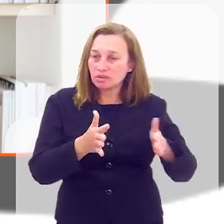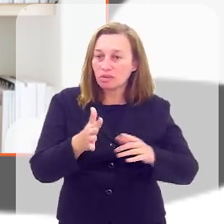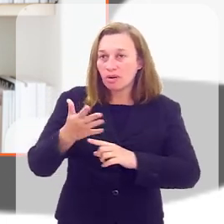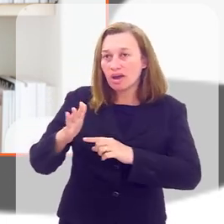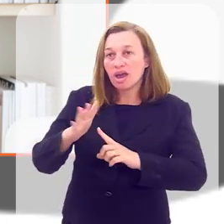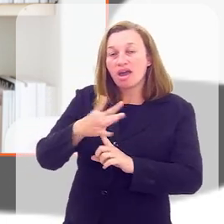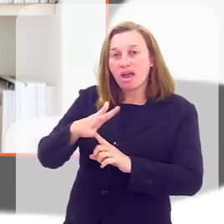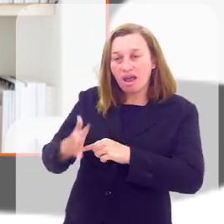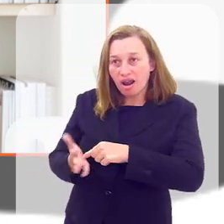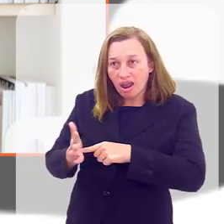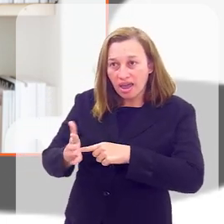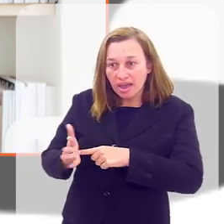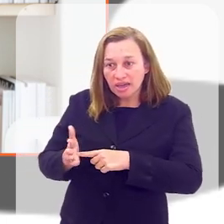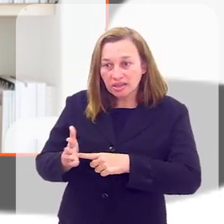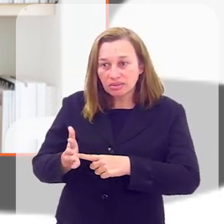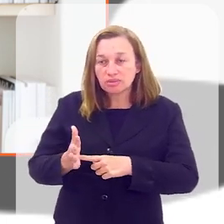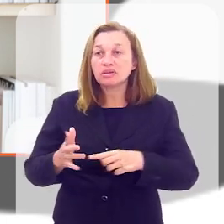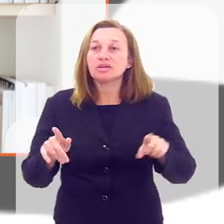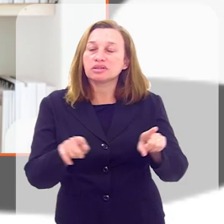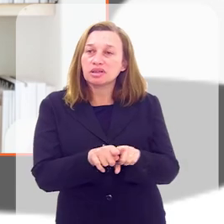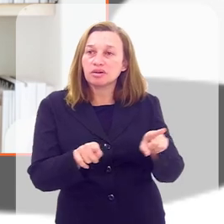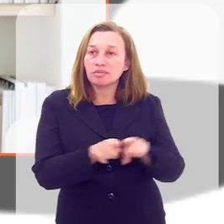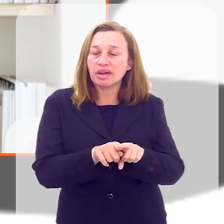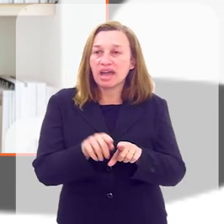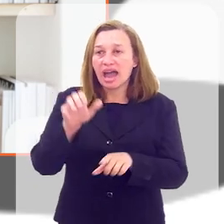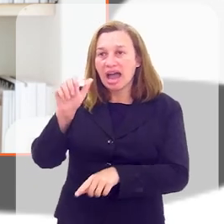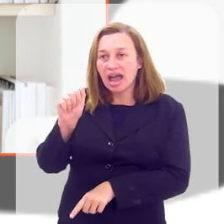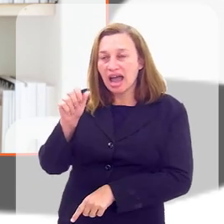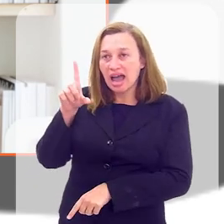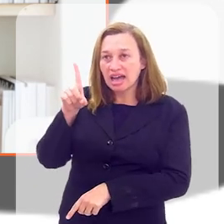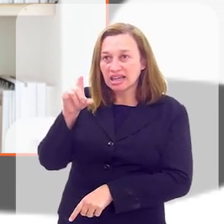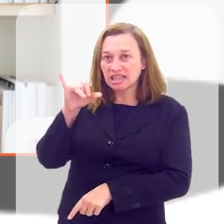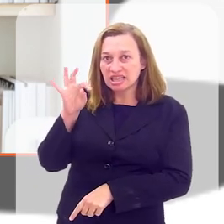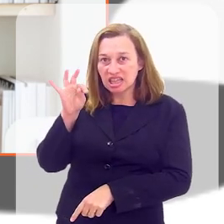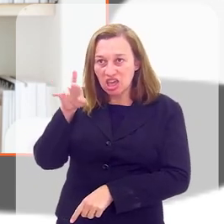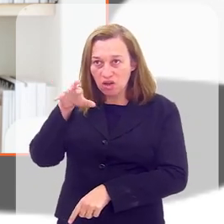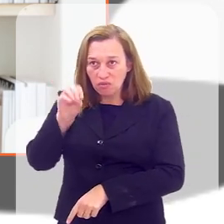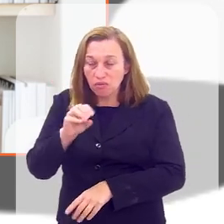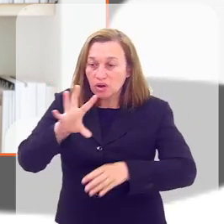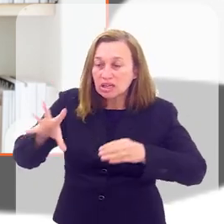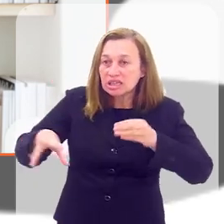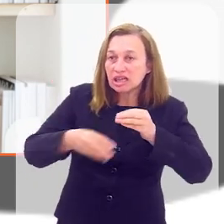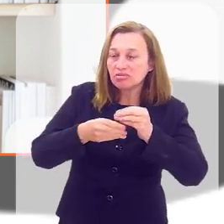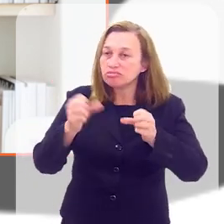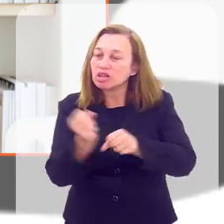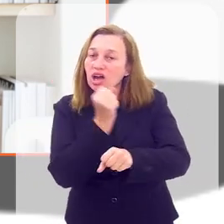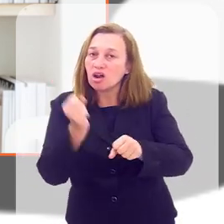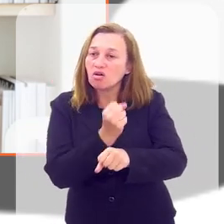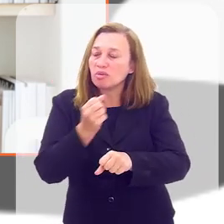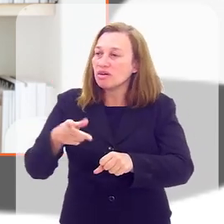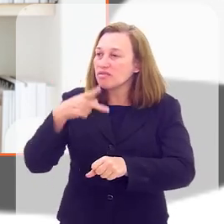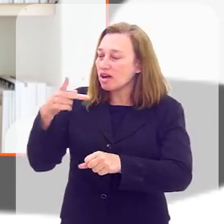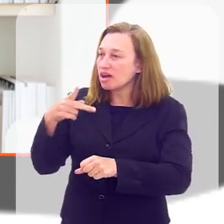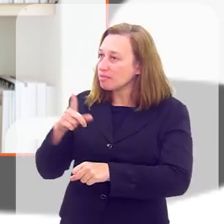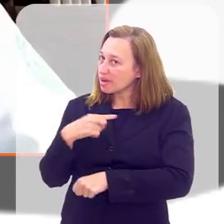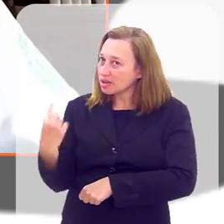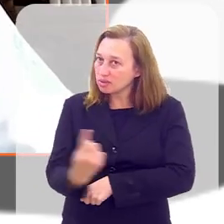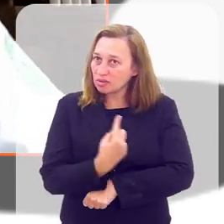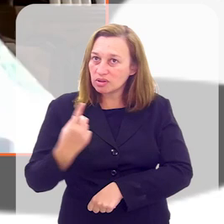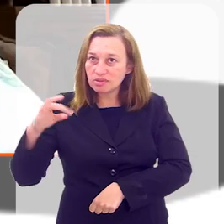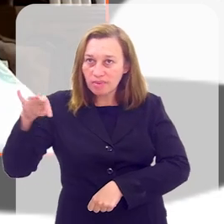hidráulica mas mais que tudo sobre a inexistência de aditivos nas obras conta pra gente nessa ordem